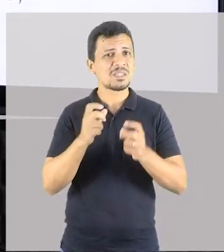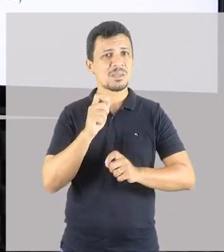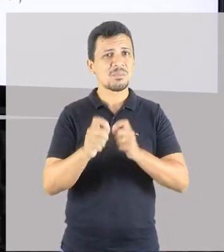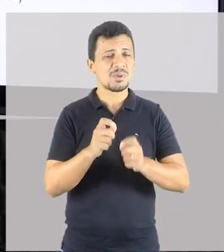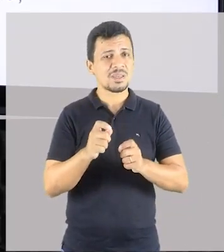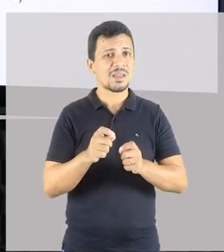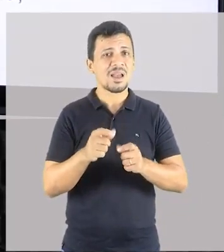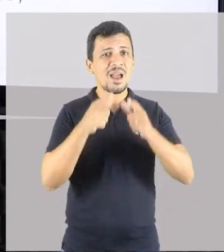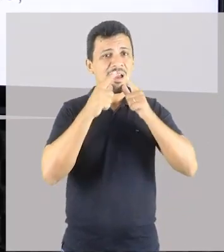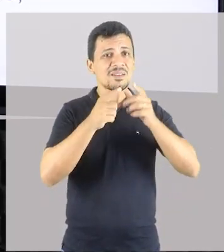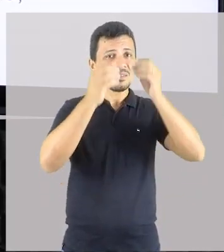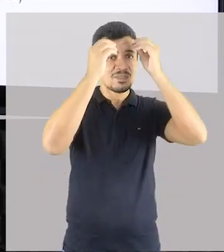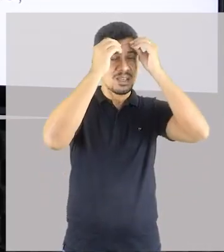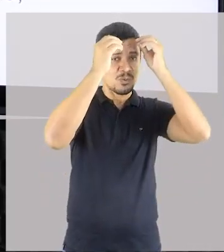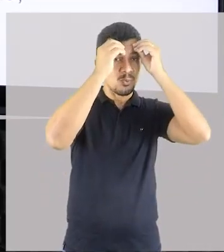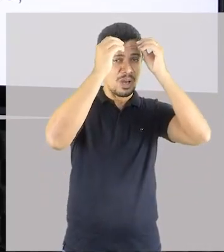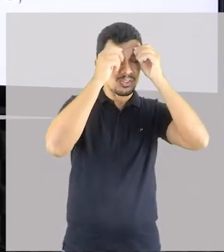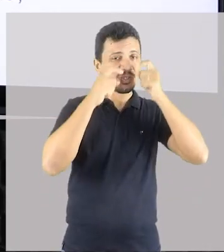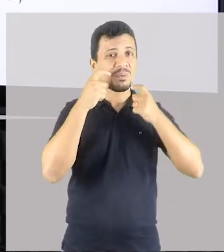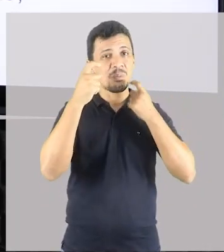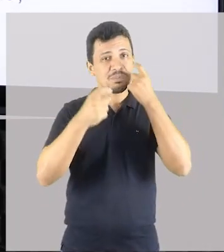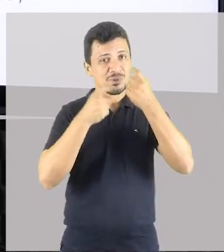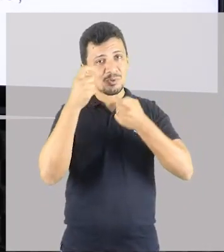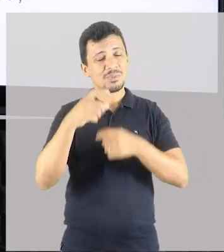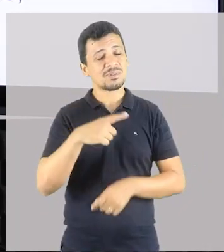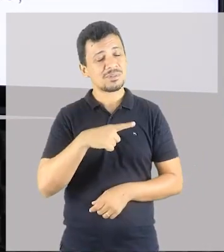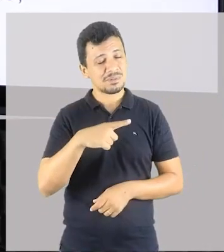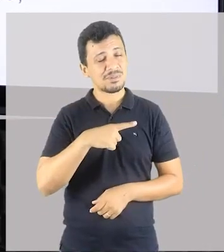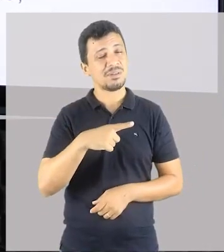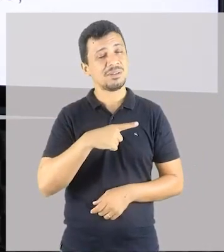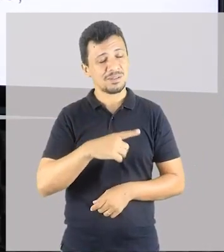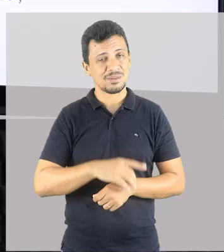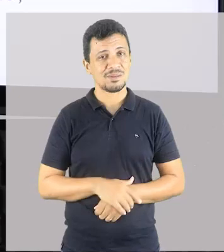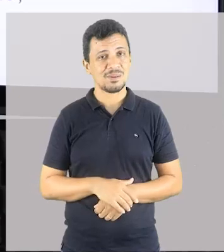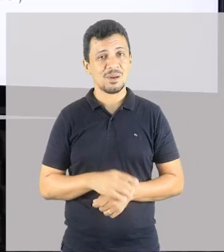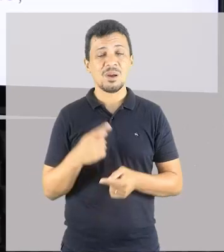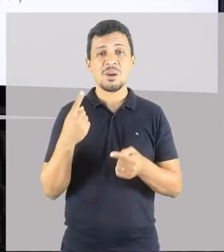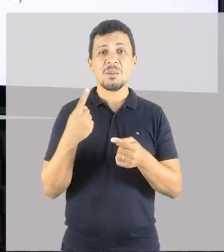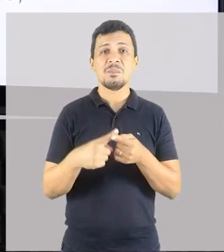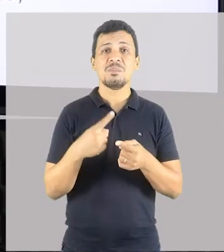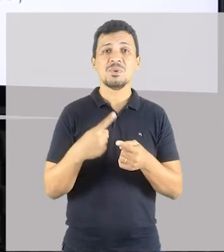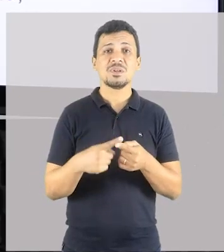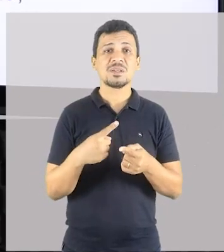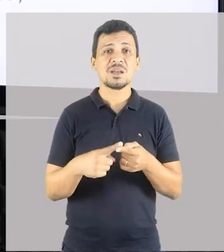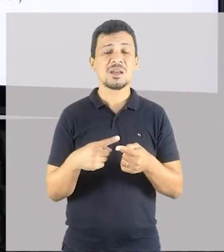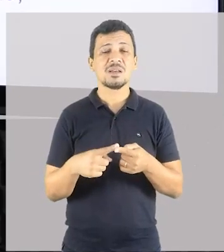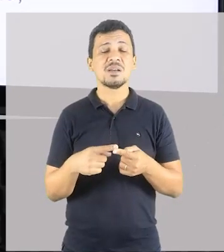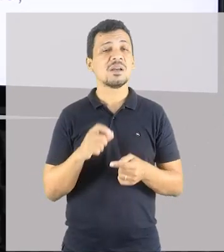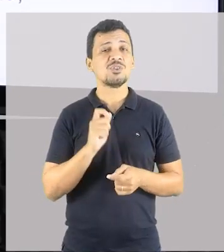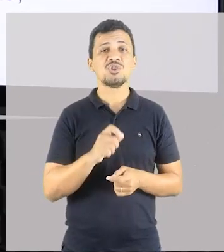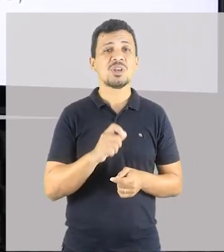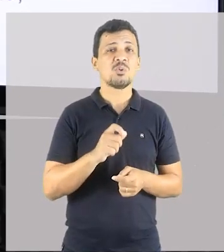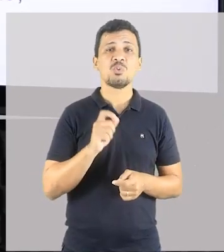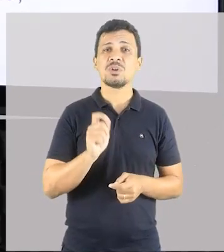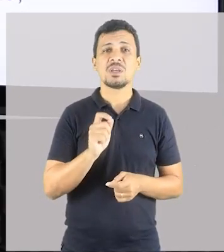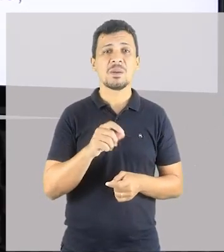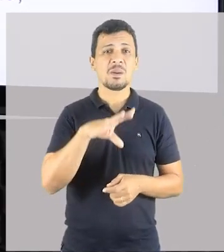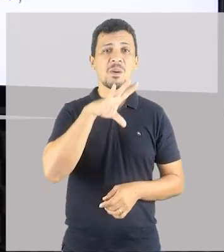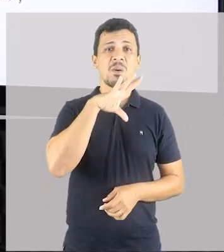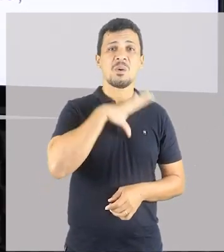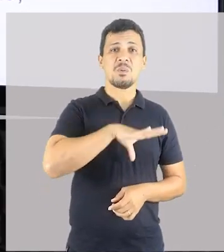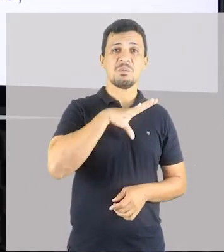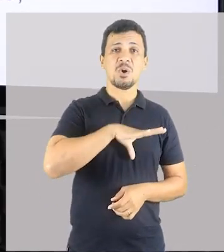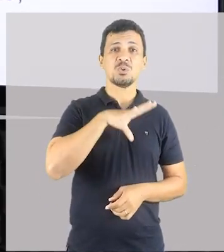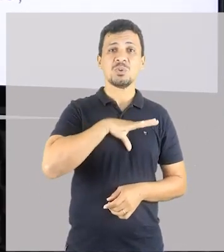com a linguagem vai estar presente, porque até então existia um predomínio do